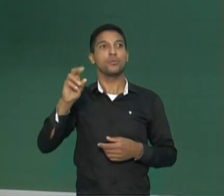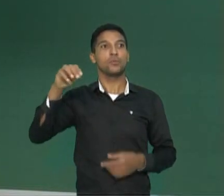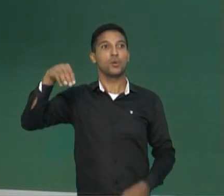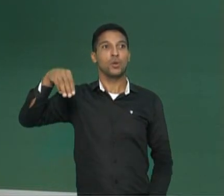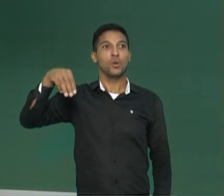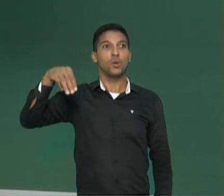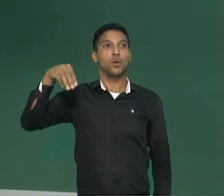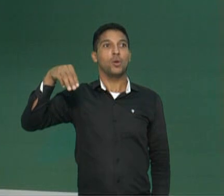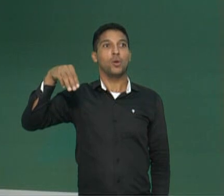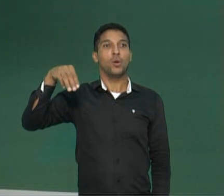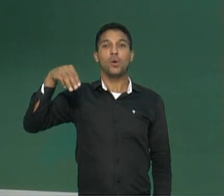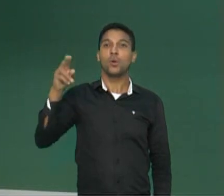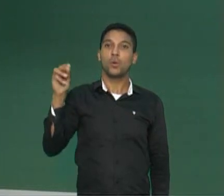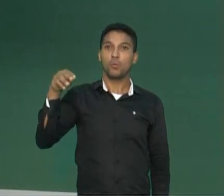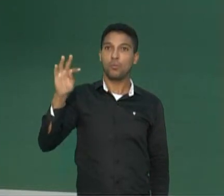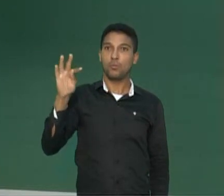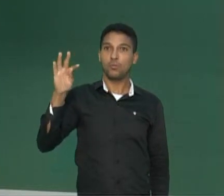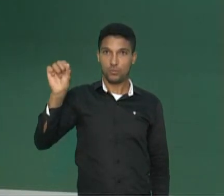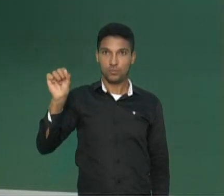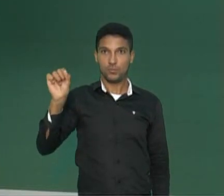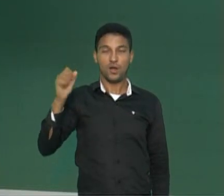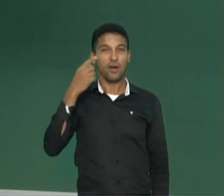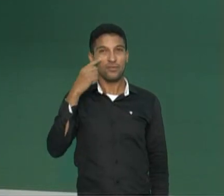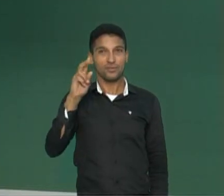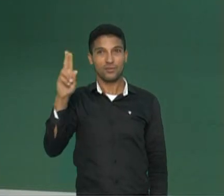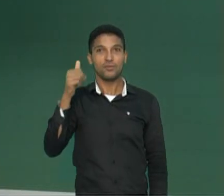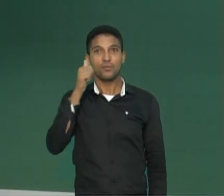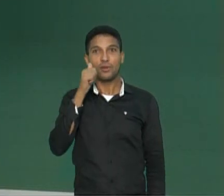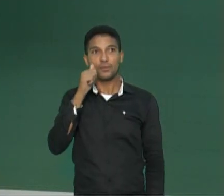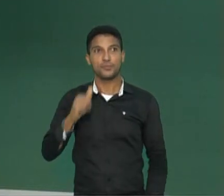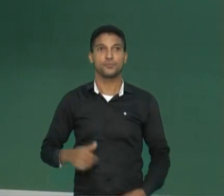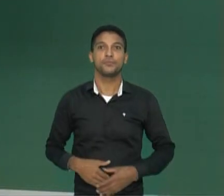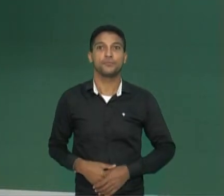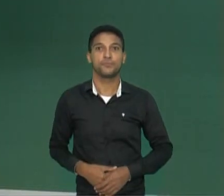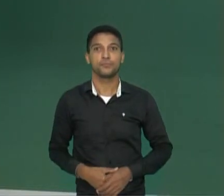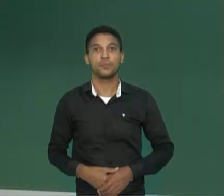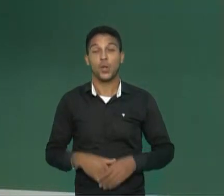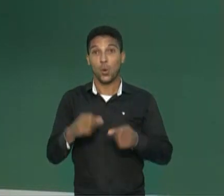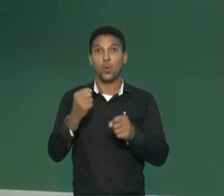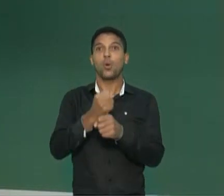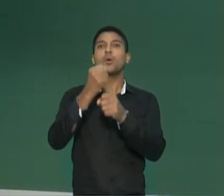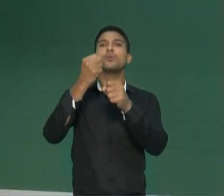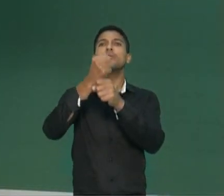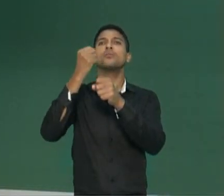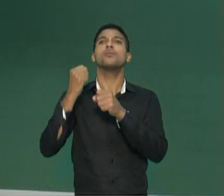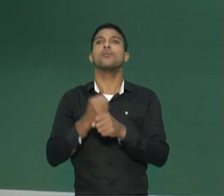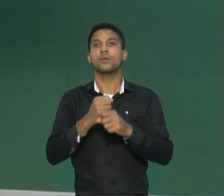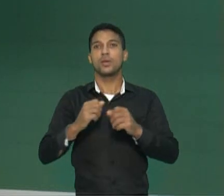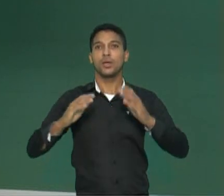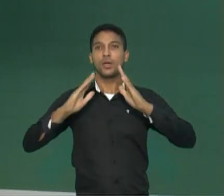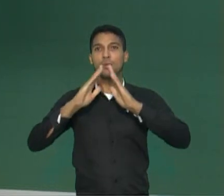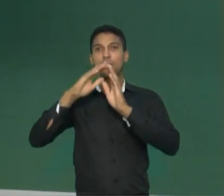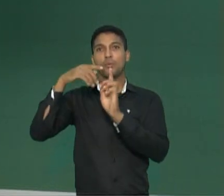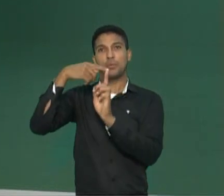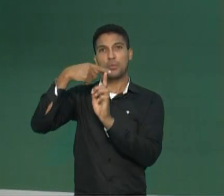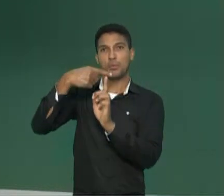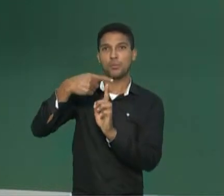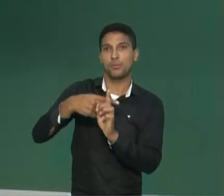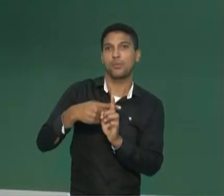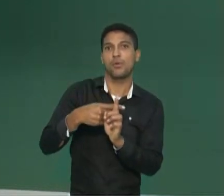joia do palácio, que ele construiu totalmente branco, né, toda aquela concepção. A ideia era construir também um Taj Mahal negro,